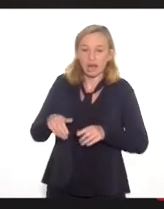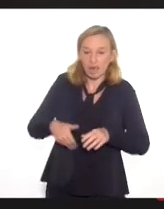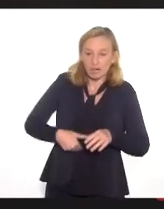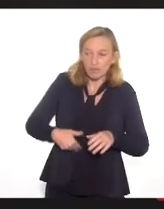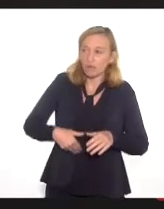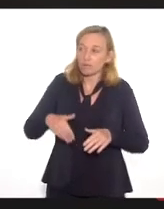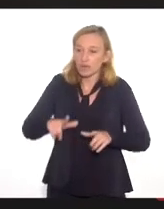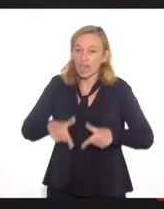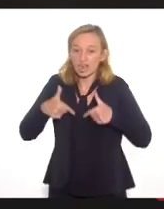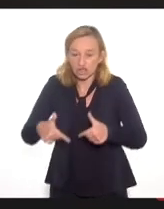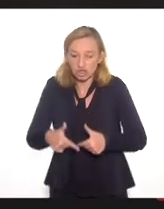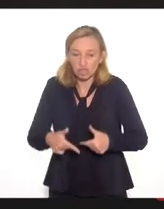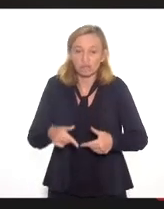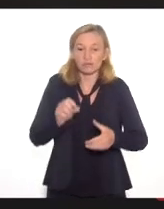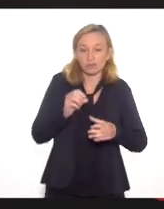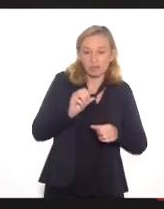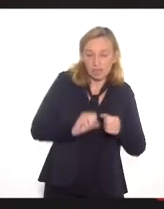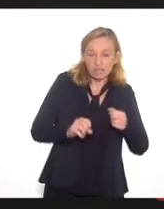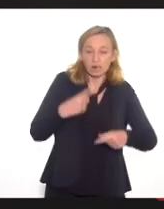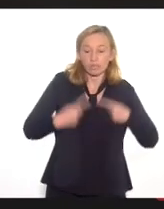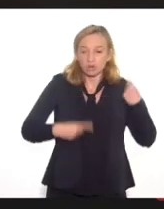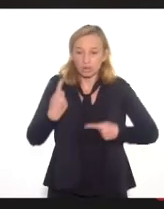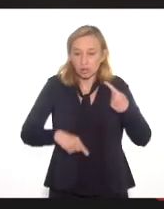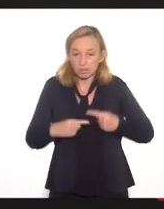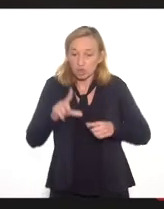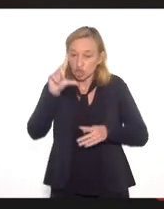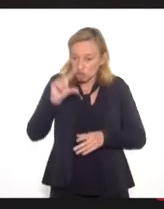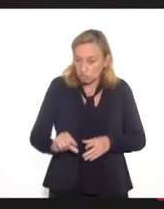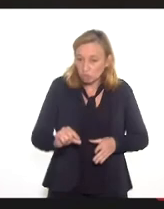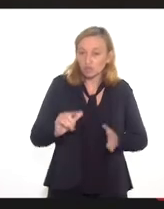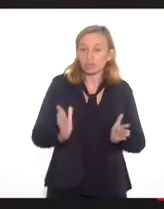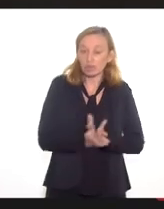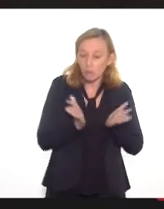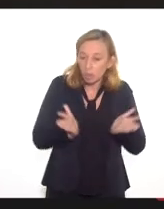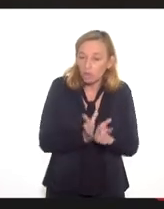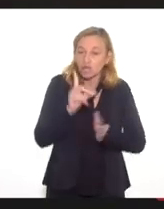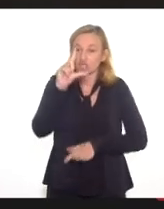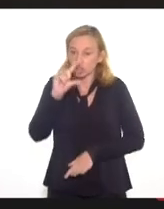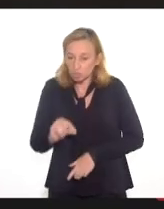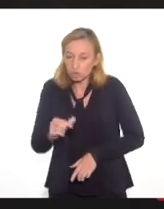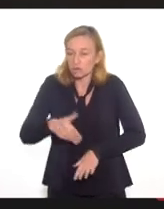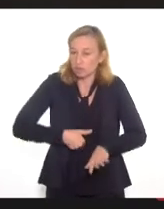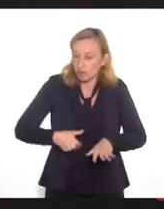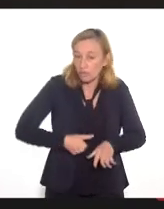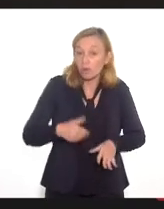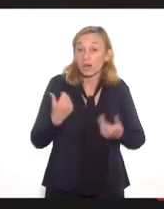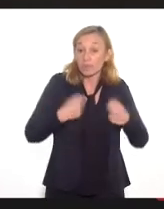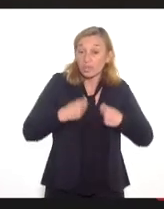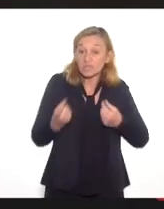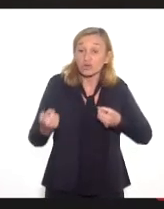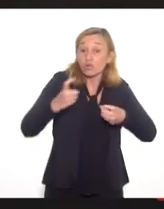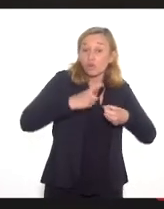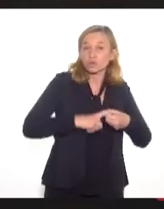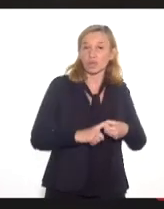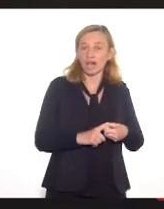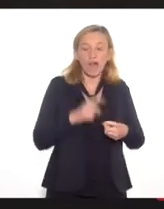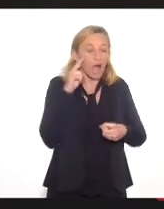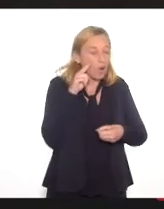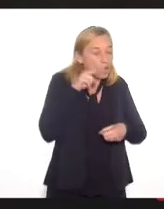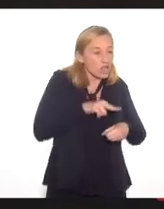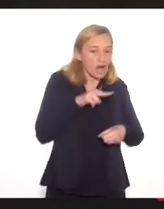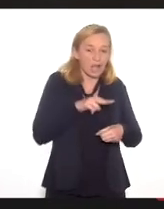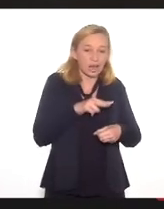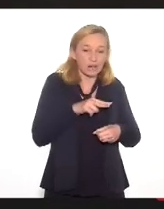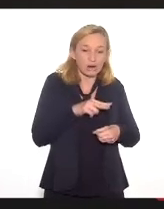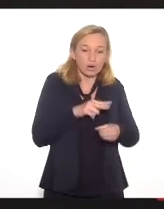fazer políticas públicas de redução da pobreza de redução da fome é preciso voltar a olhar para